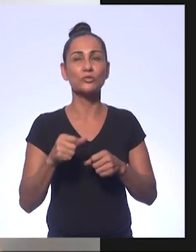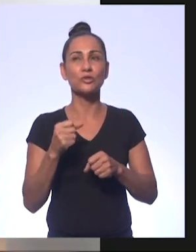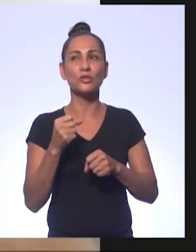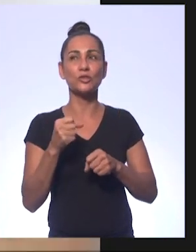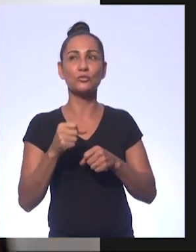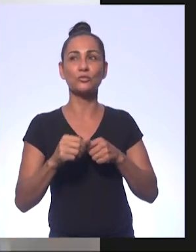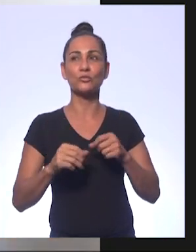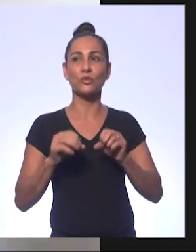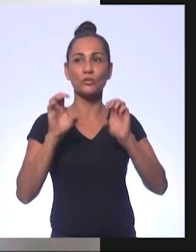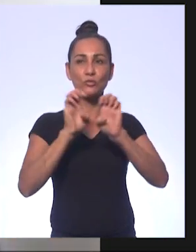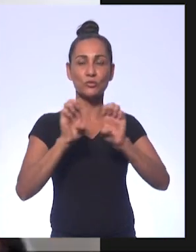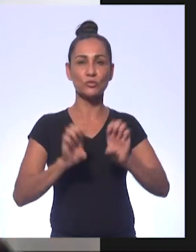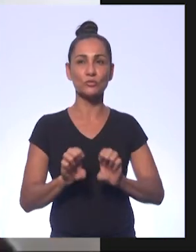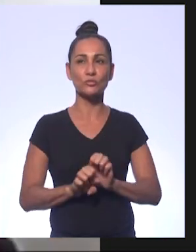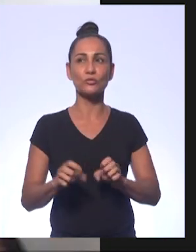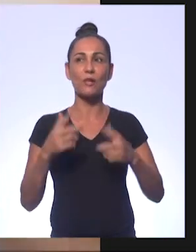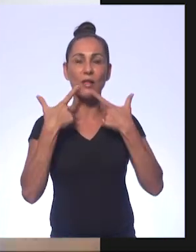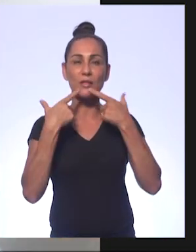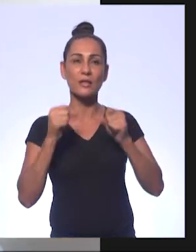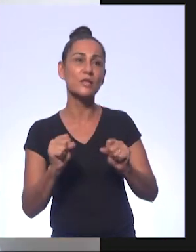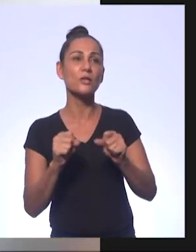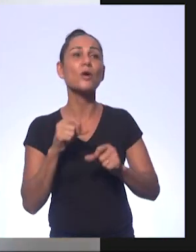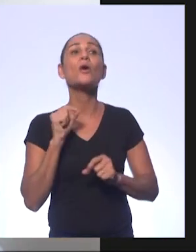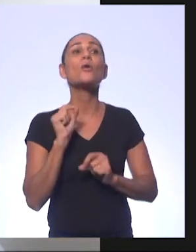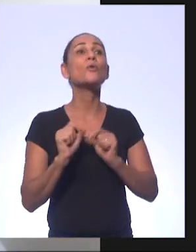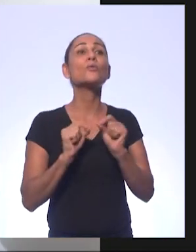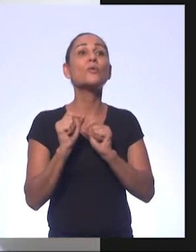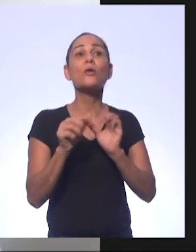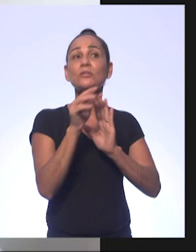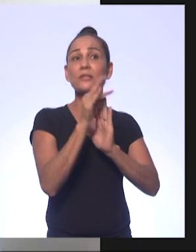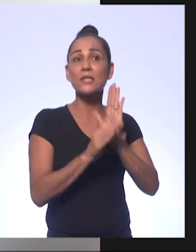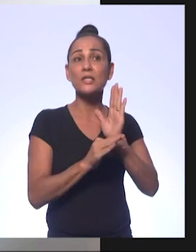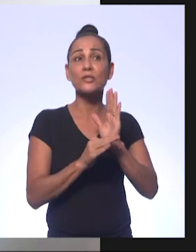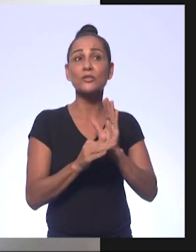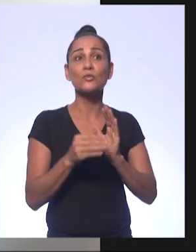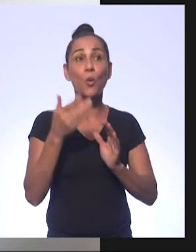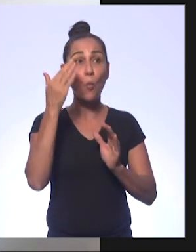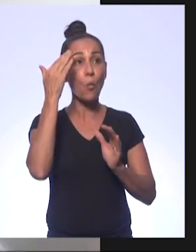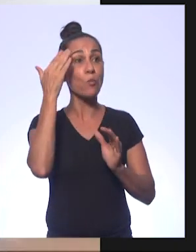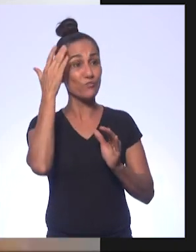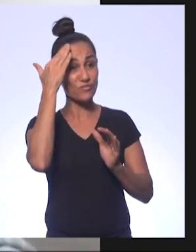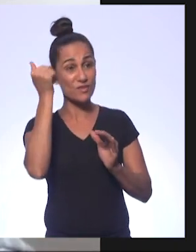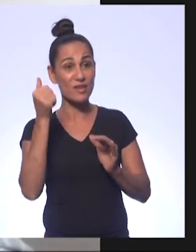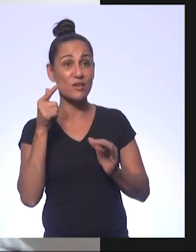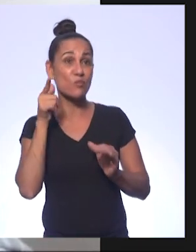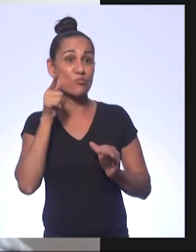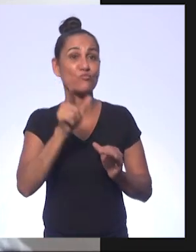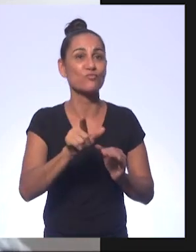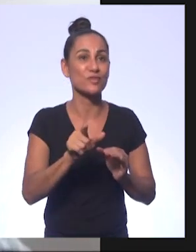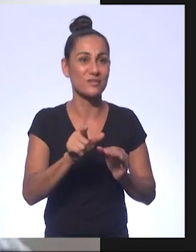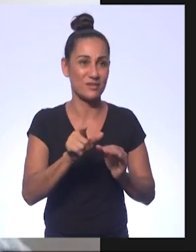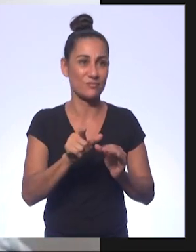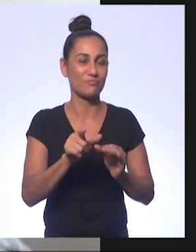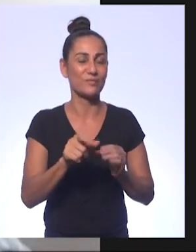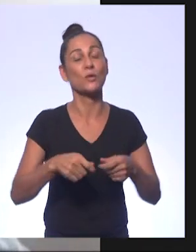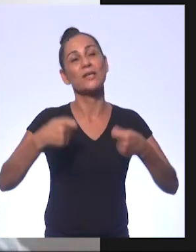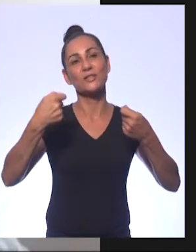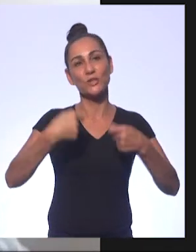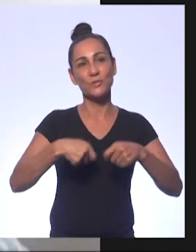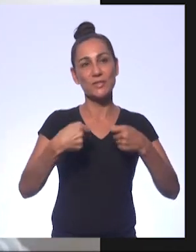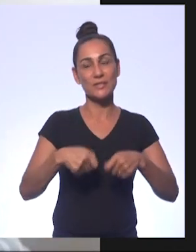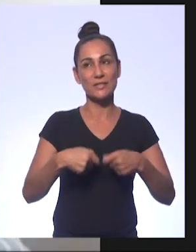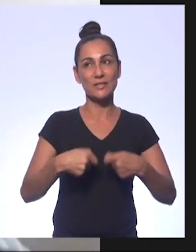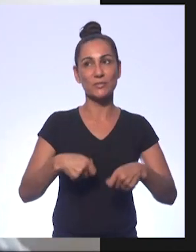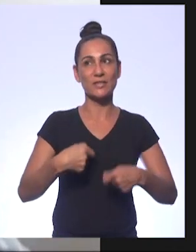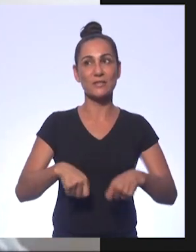língua, a gente poderia falar, em qual texto me dá chance de falar sobre isso? Ou seja, nós precisamos